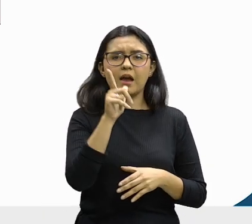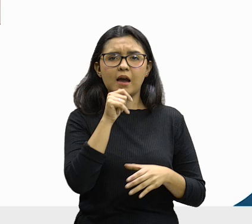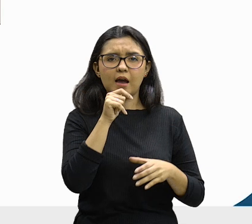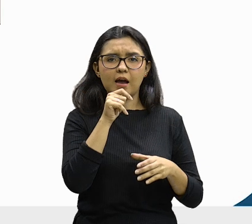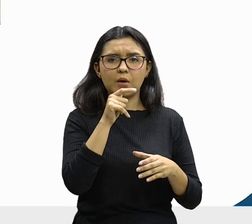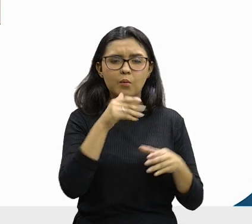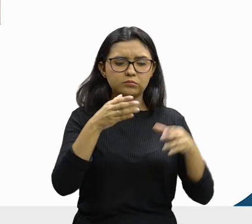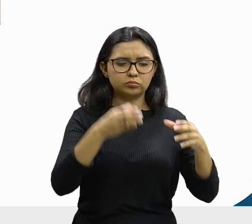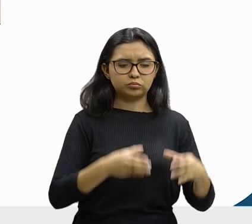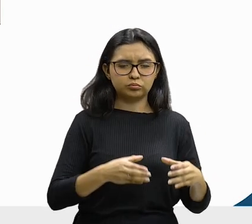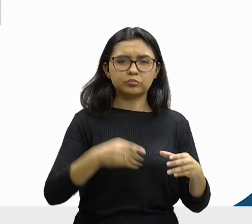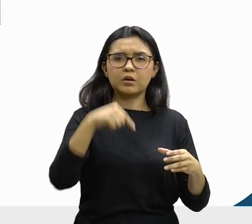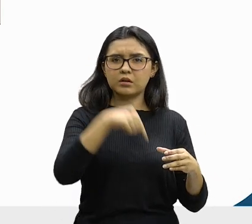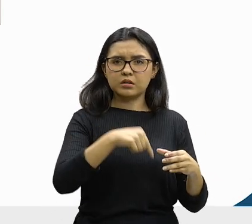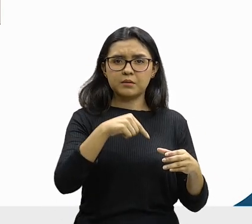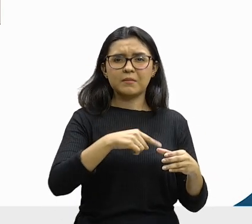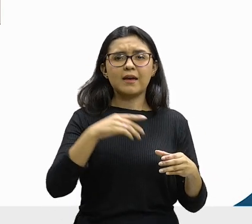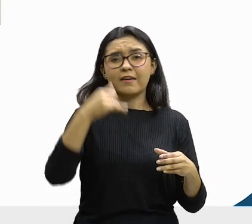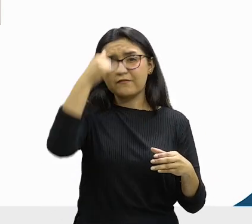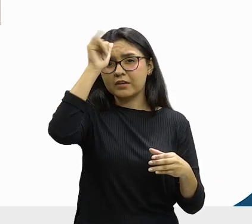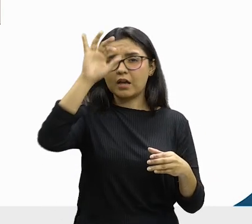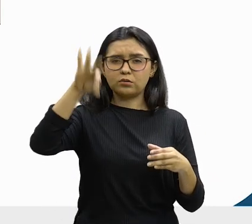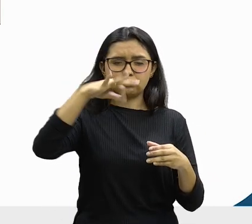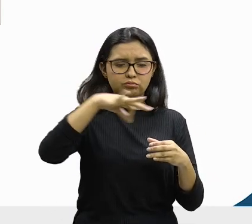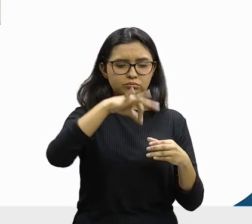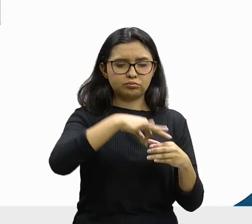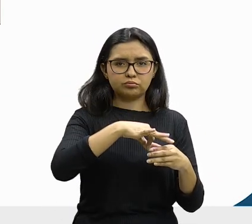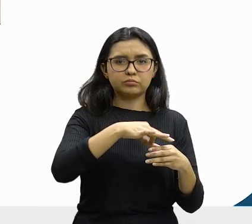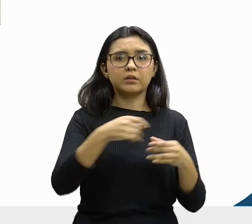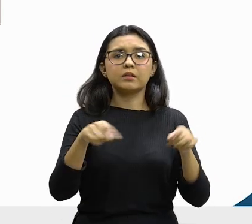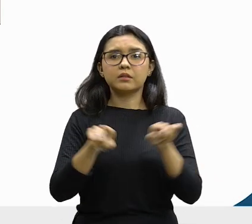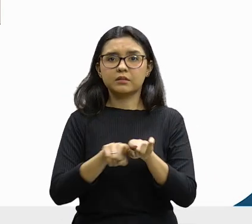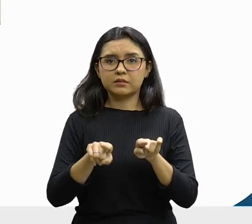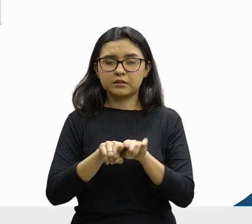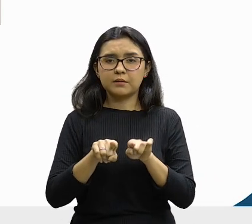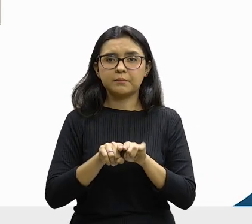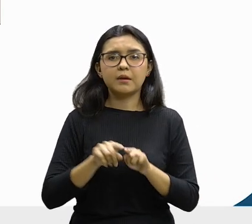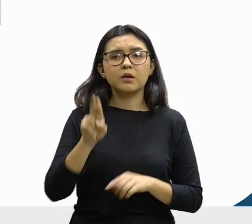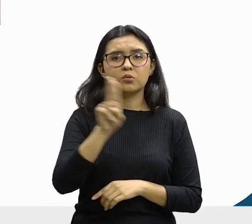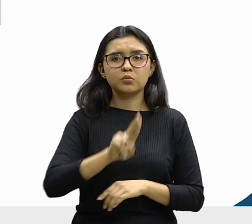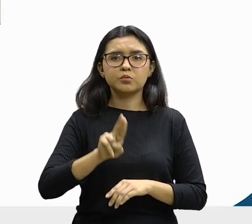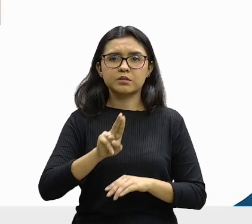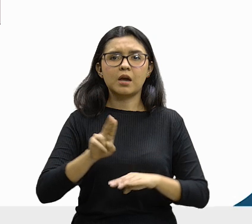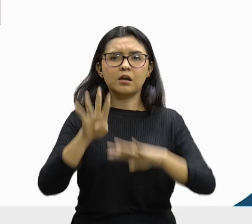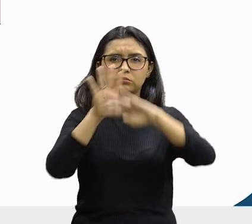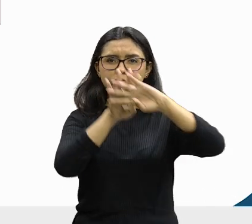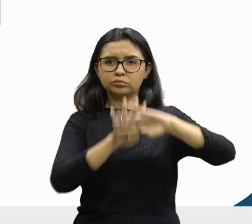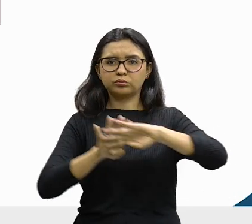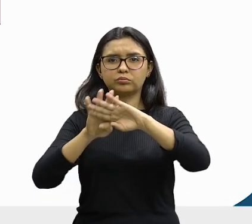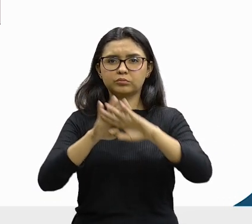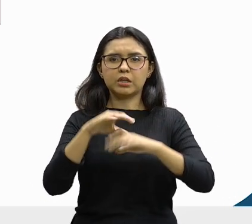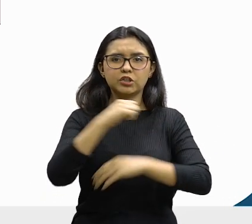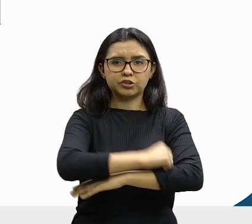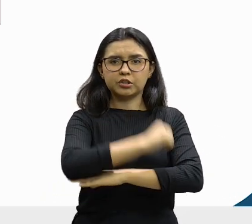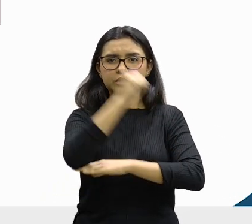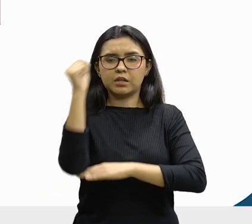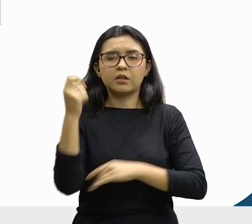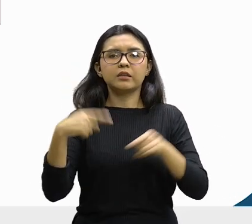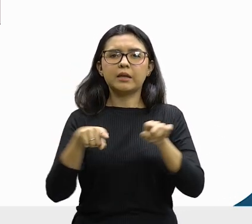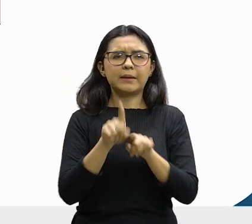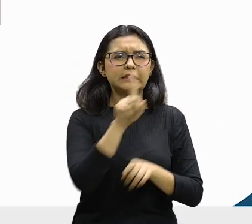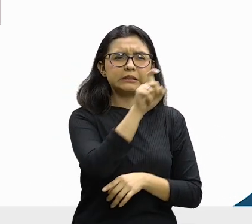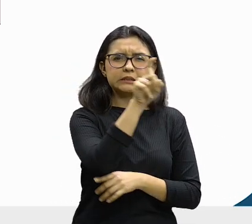tá? Para a proliferação do mosquito, usar telas em portas e janelas, ou até mesmo inseticidas em situações